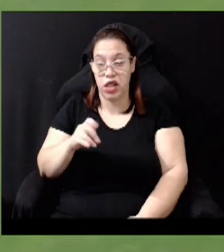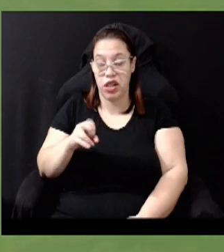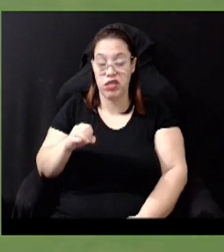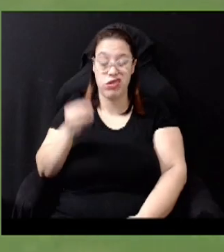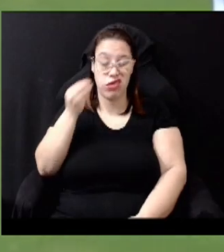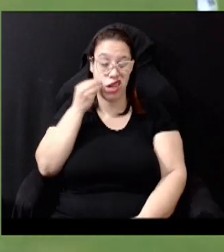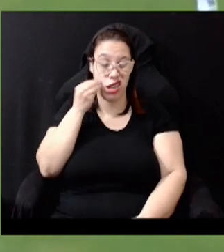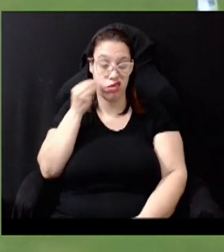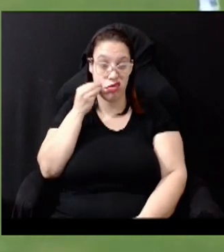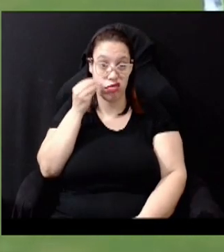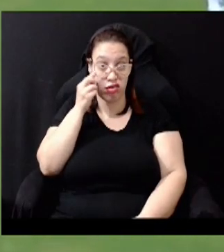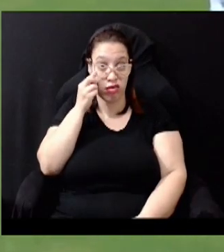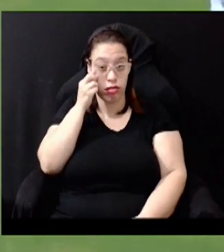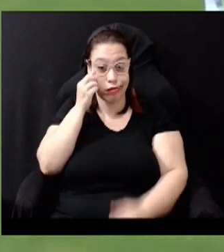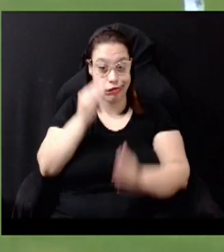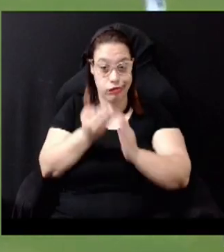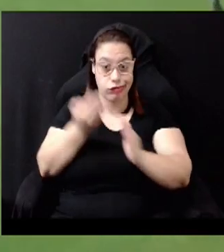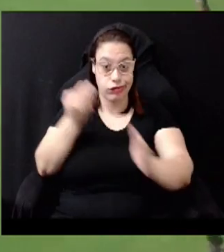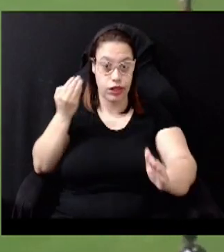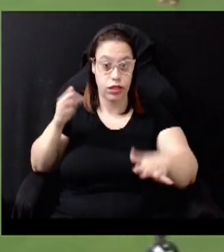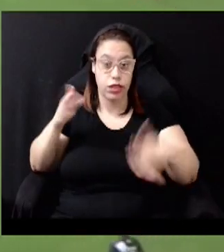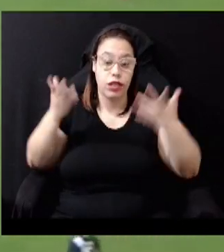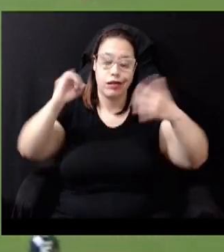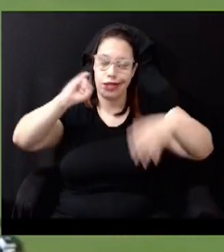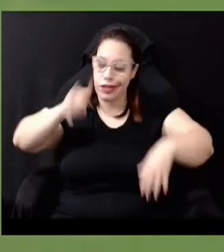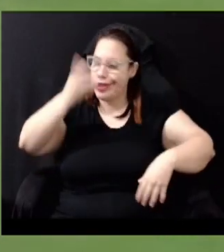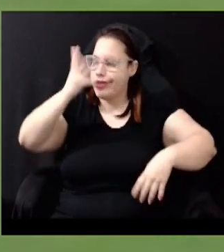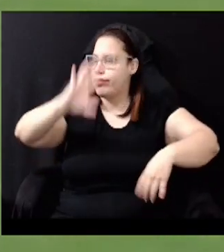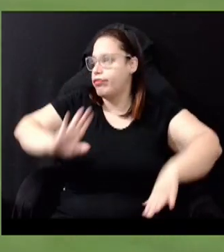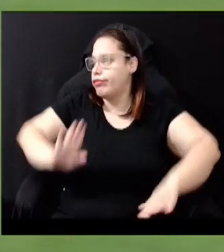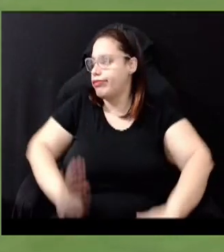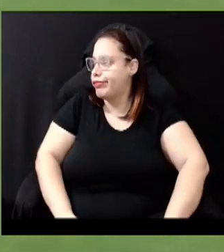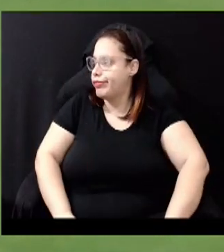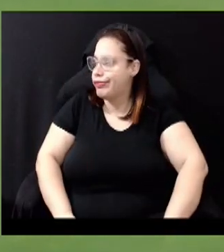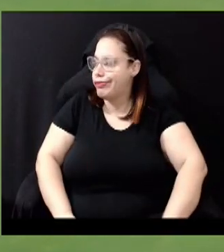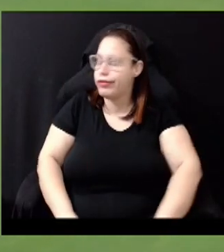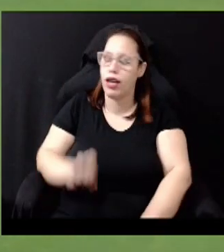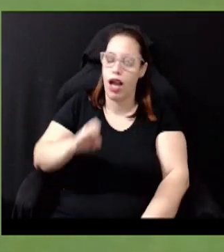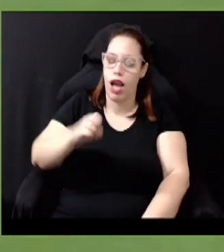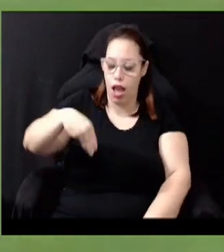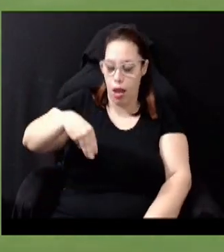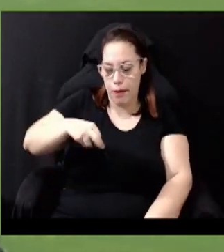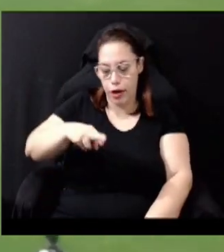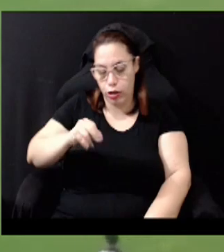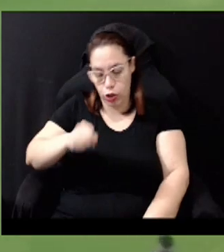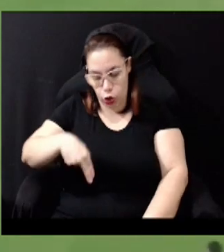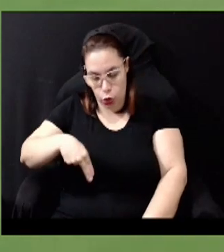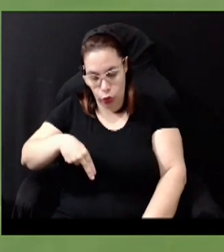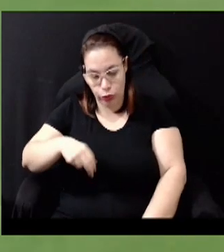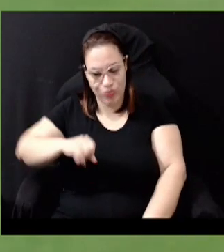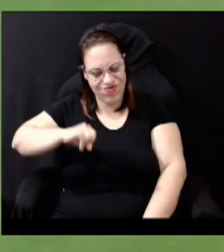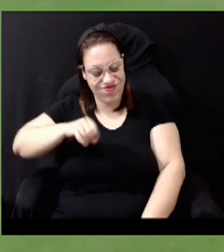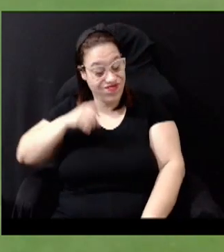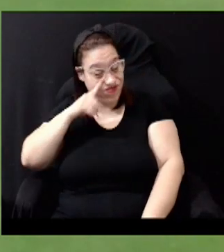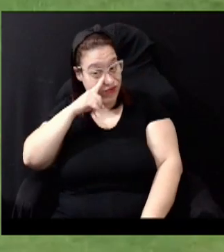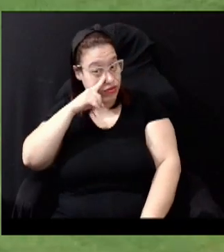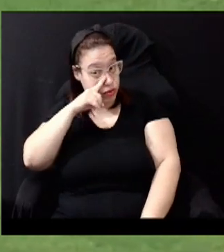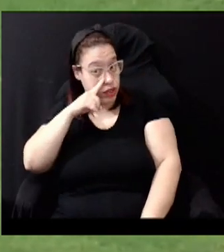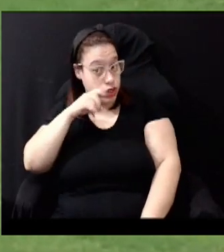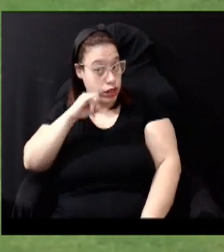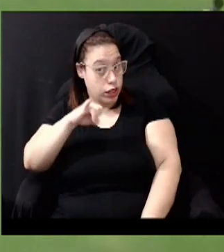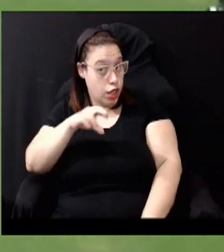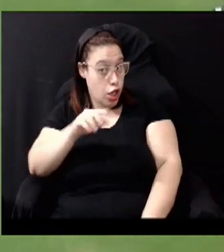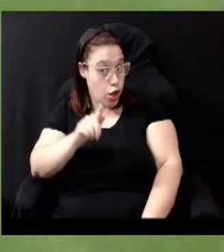zaga afastou. Que chance! Emerson do meio da rua arriscou, Igor Vinhas fez a